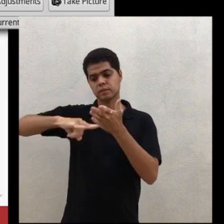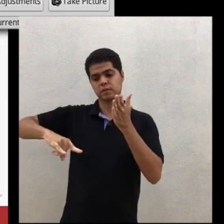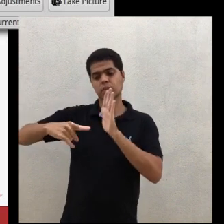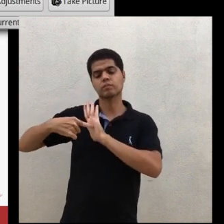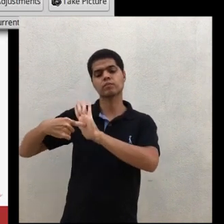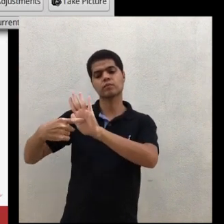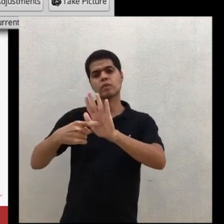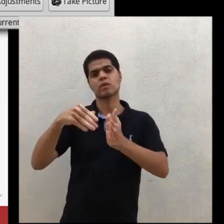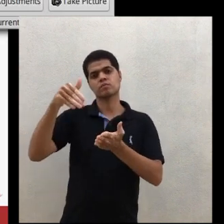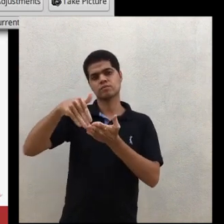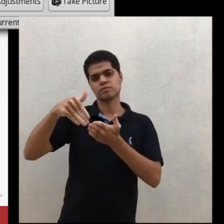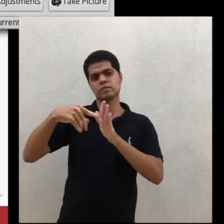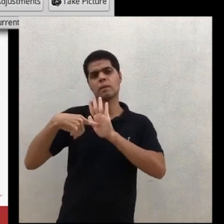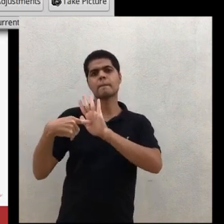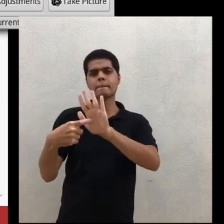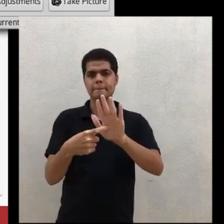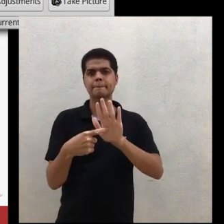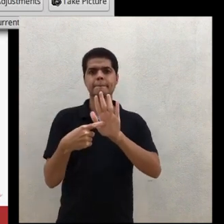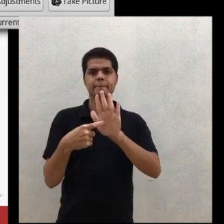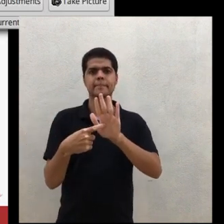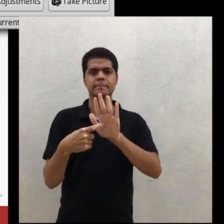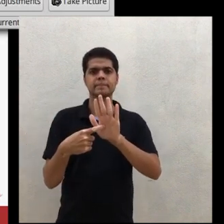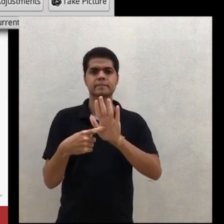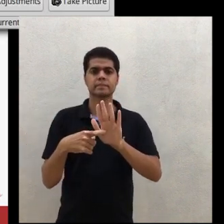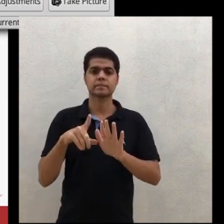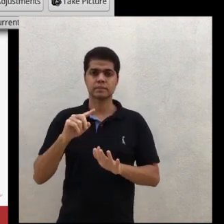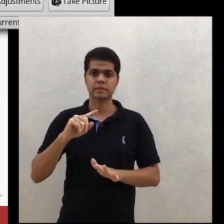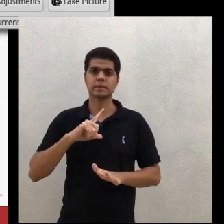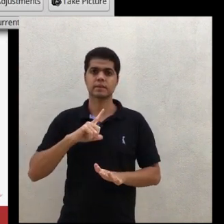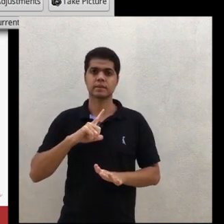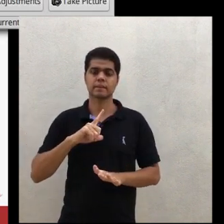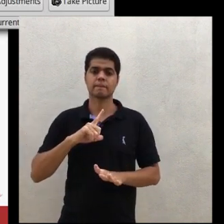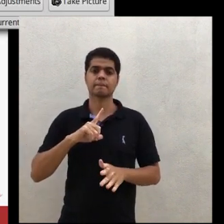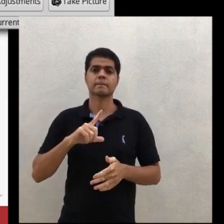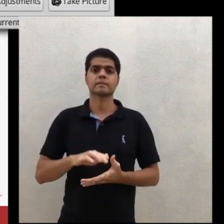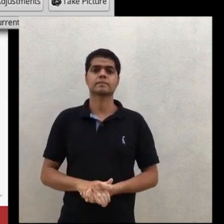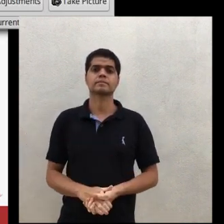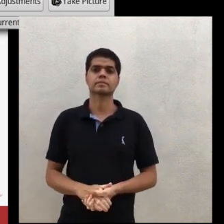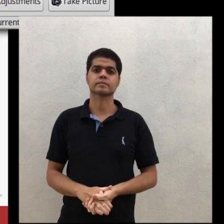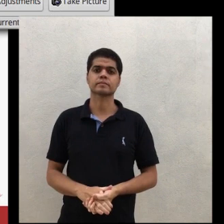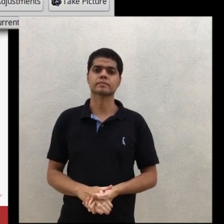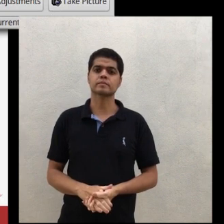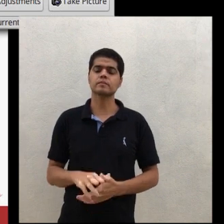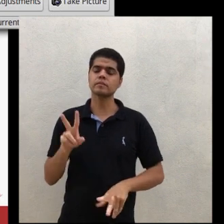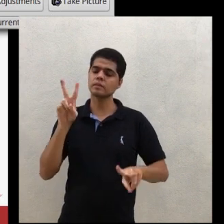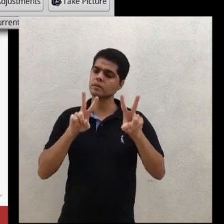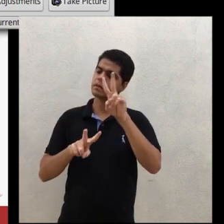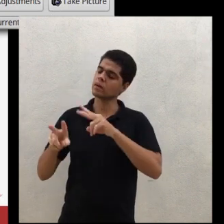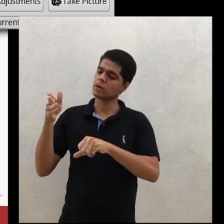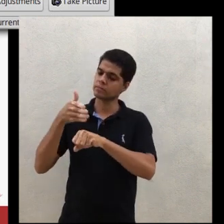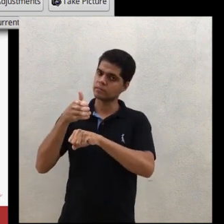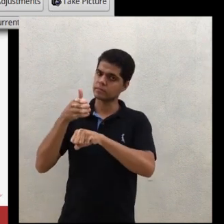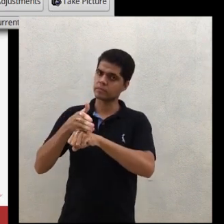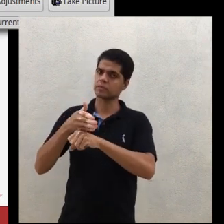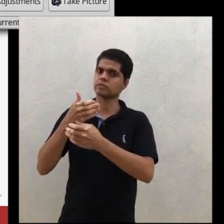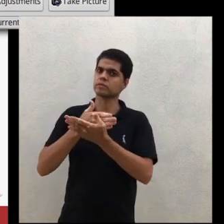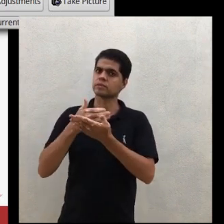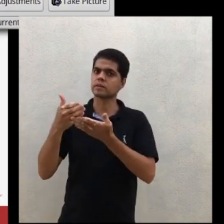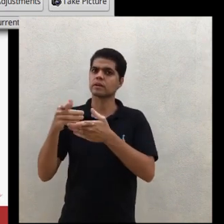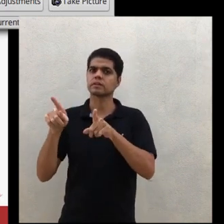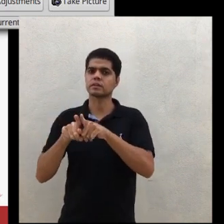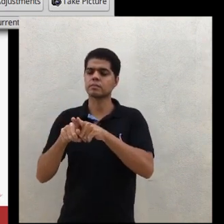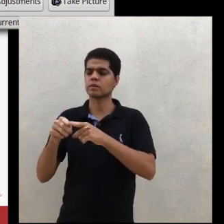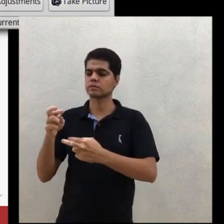coloquei os arquivos de entrada, o arquivo de saída, defini que o centro de gravidade é o método de